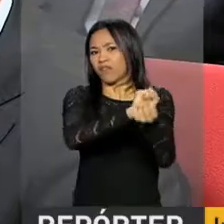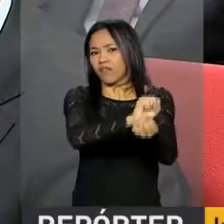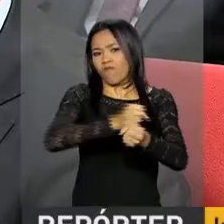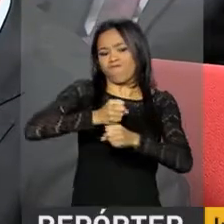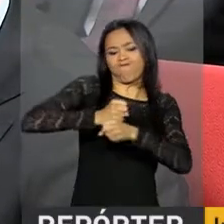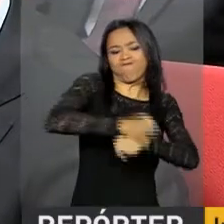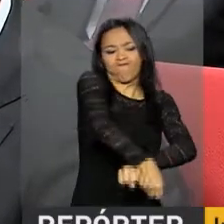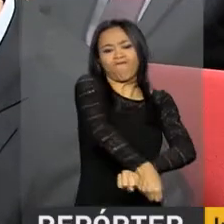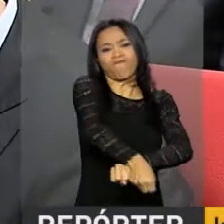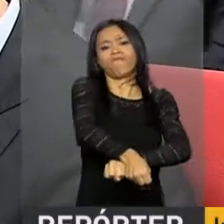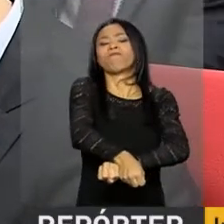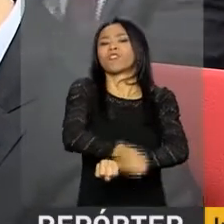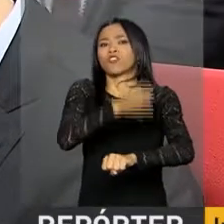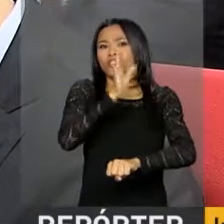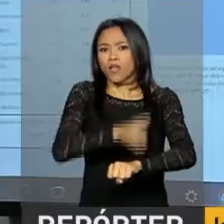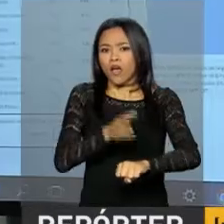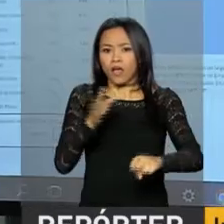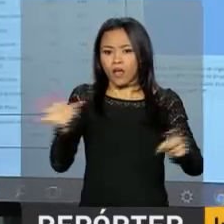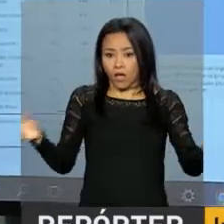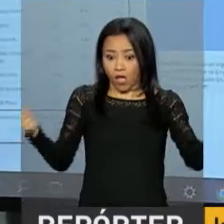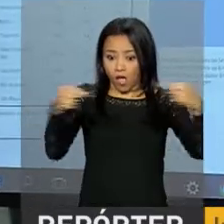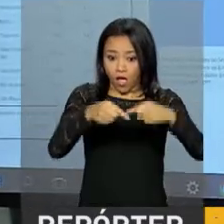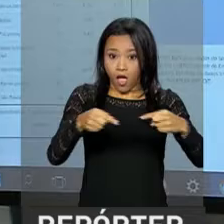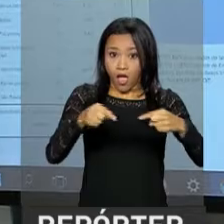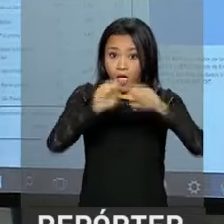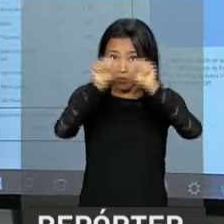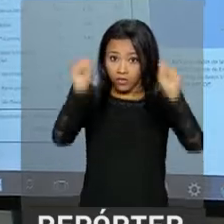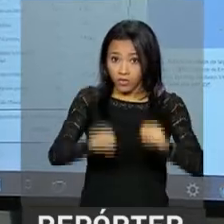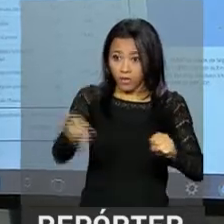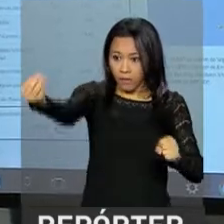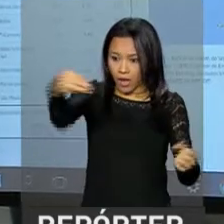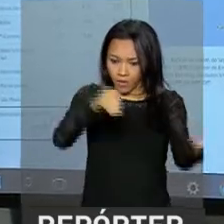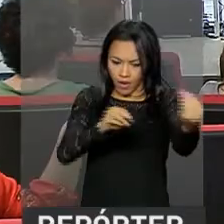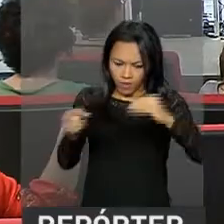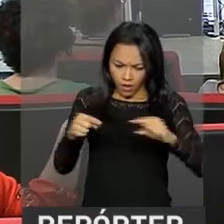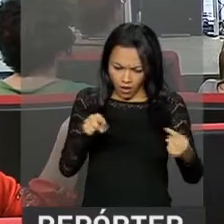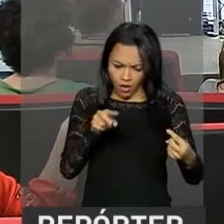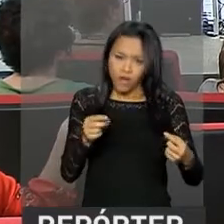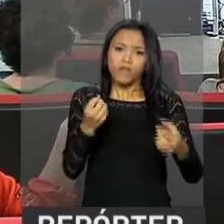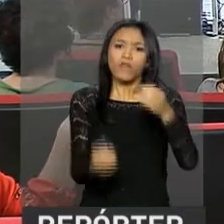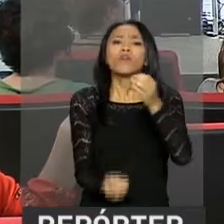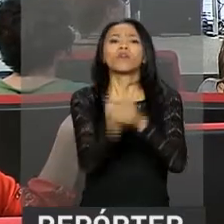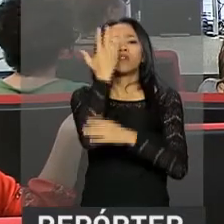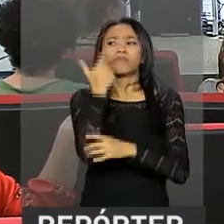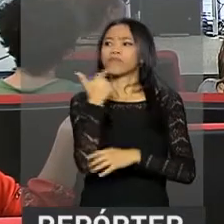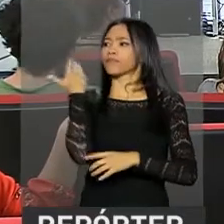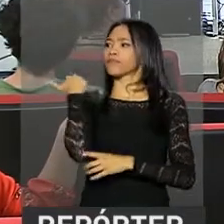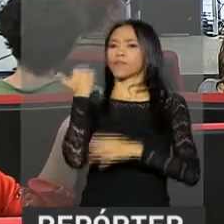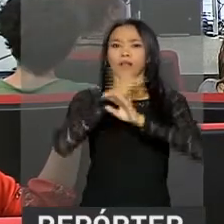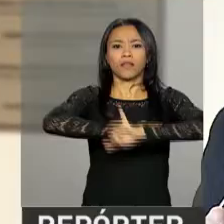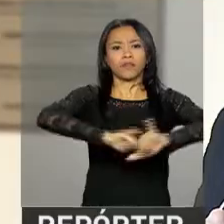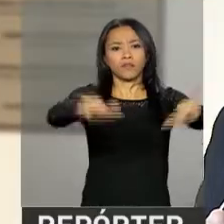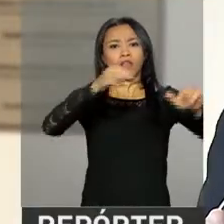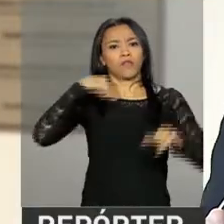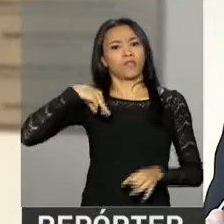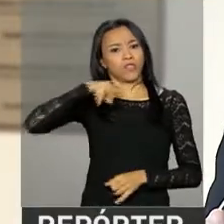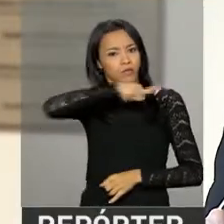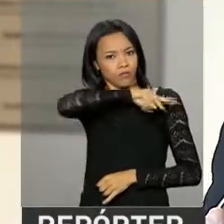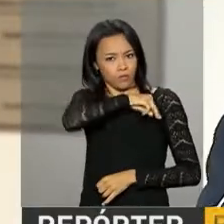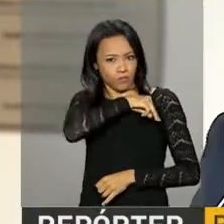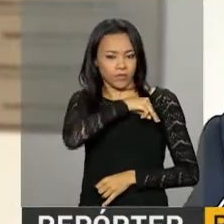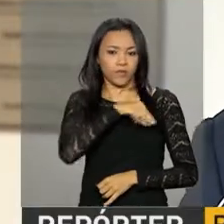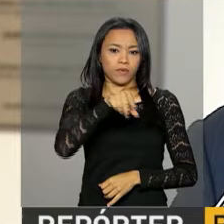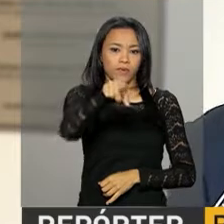cruzados entre si o resultado é o observatório digital do trabalho escravo lançado pelo ministério público do trabalho ali nós